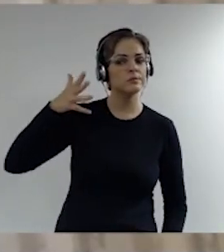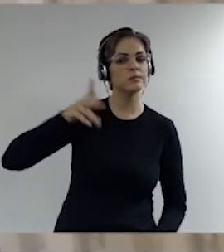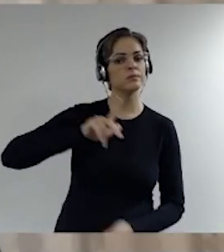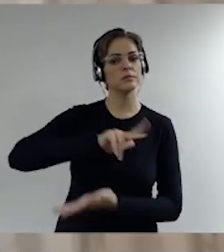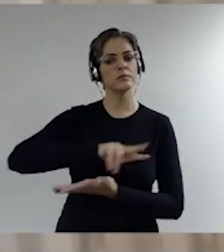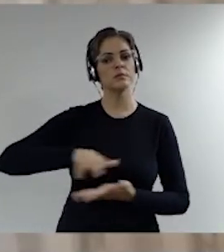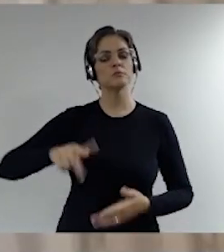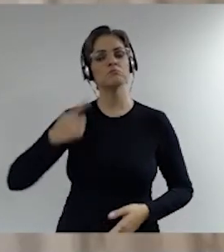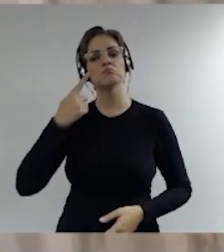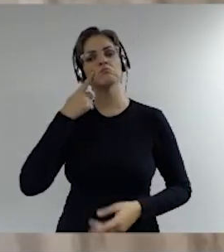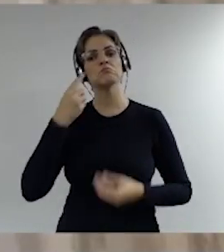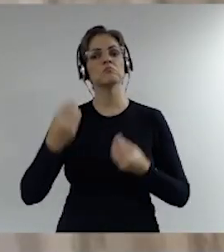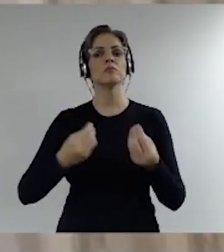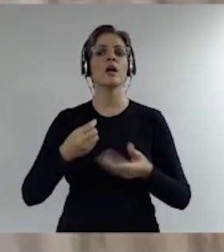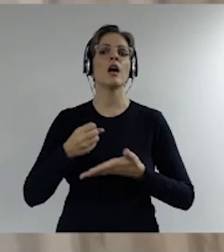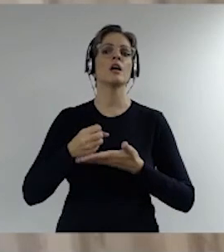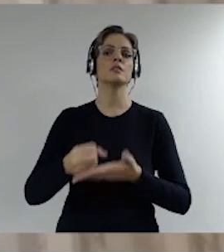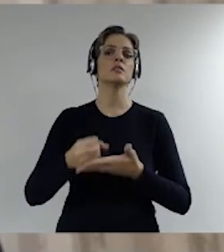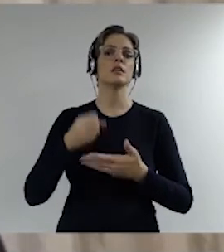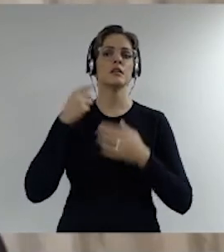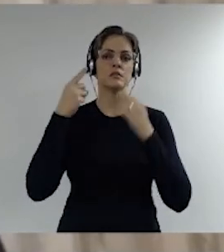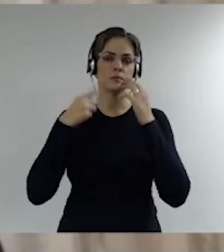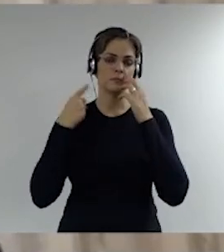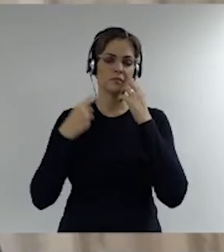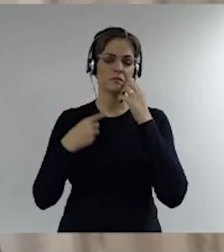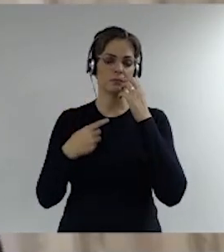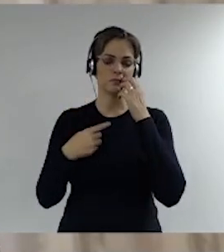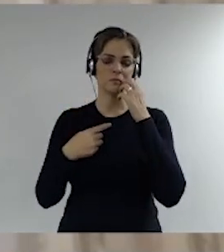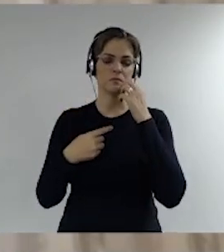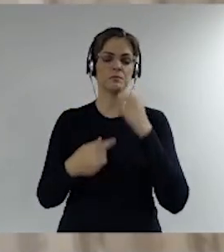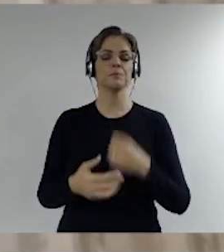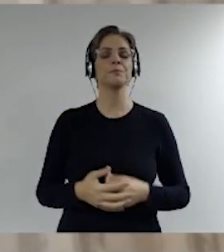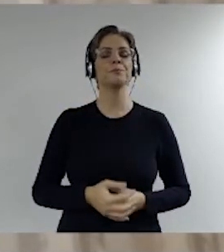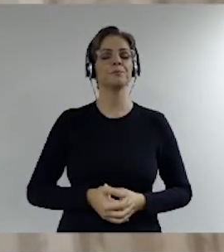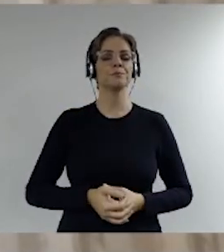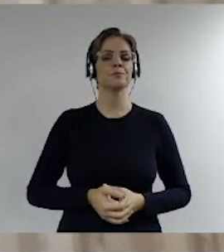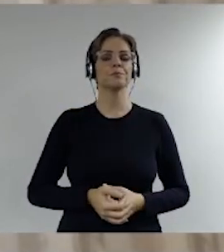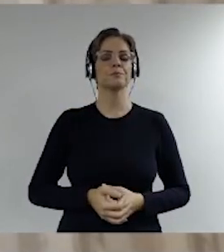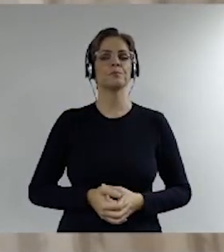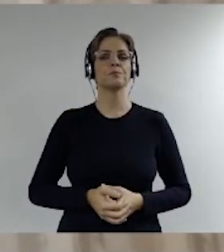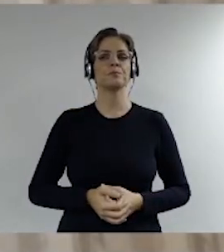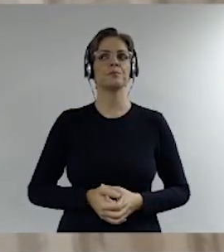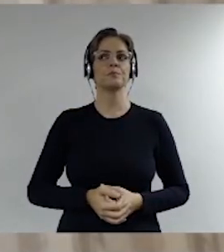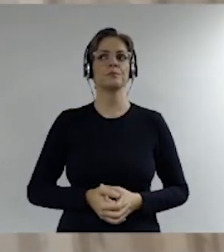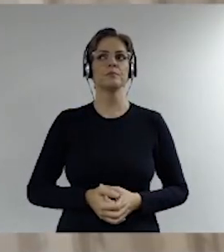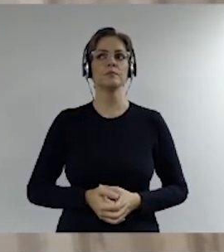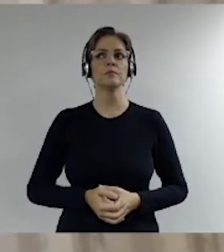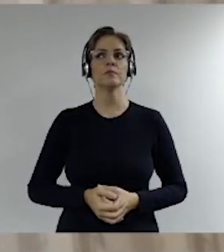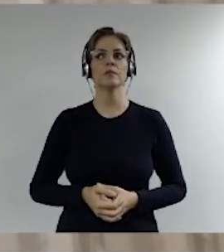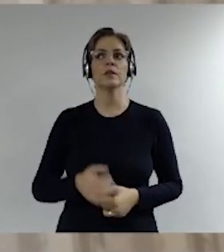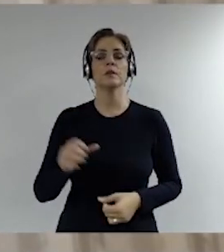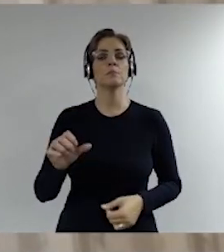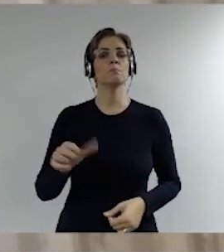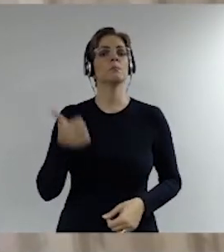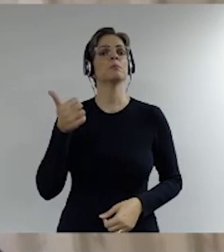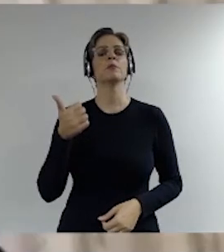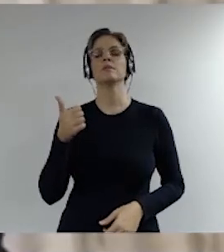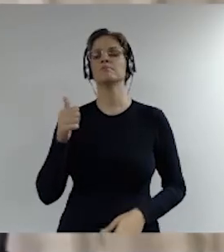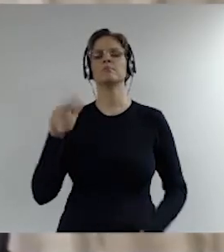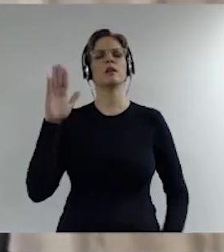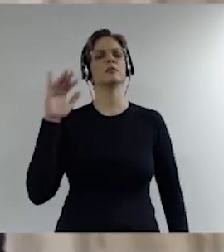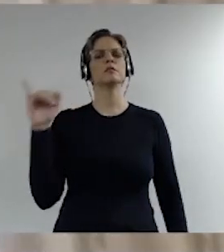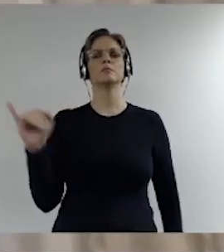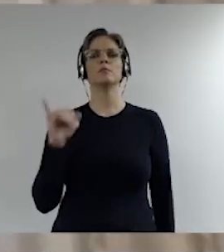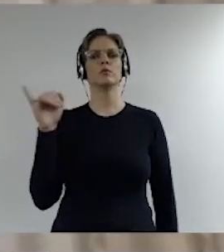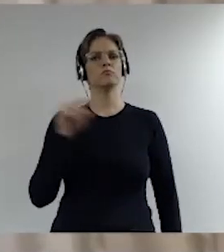à advocacia em tempos de pandemia. A primeira coisa importante que todos aqueles e todas que nos